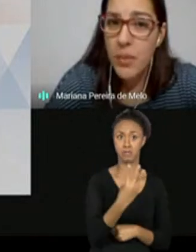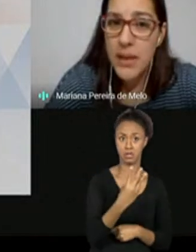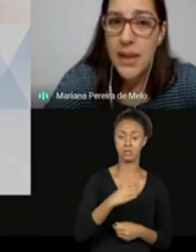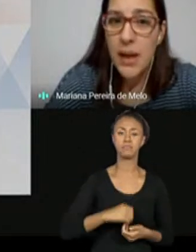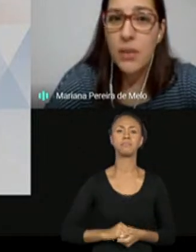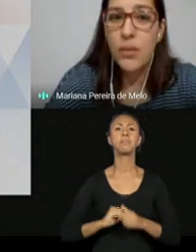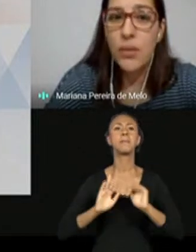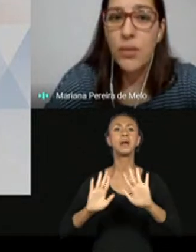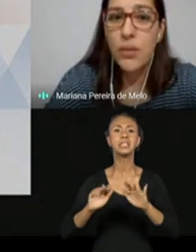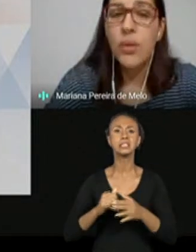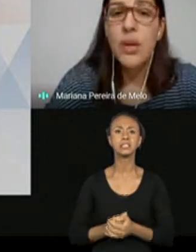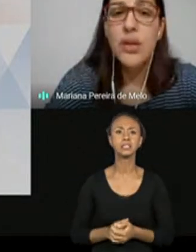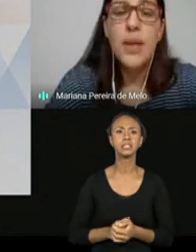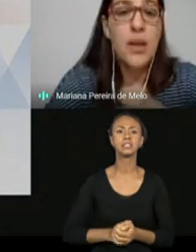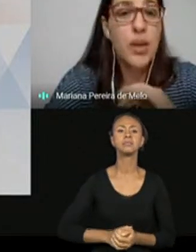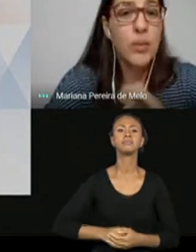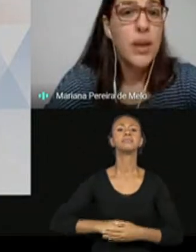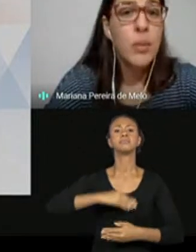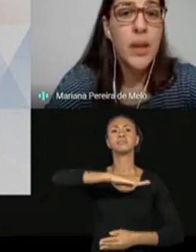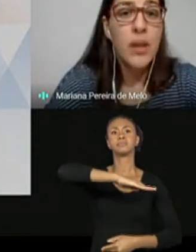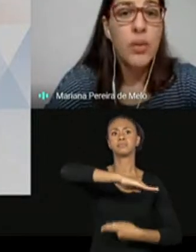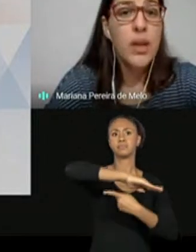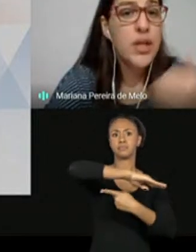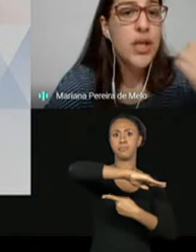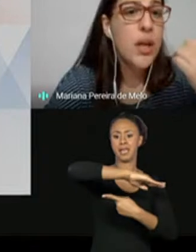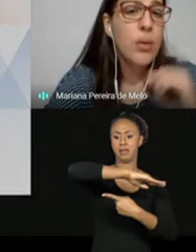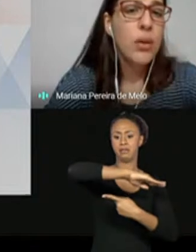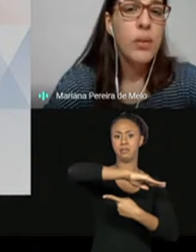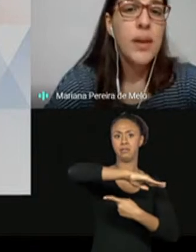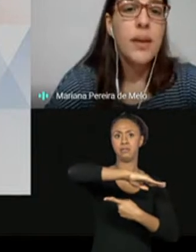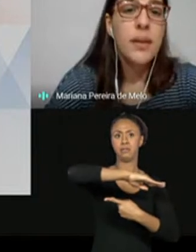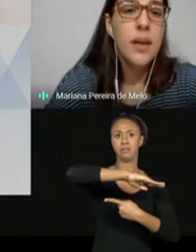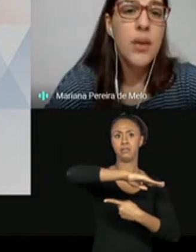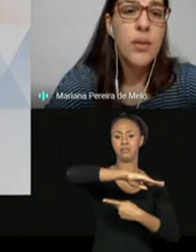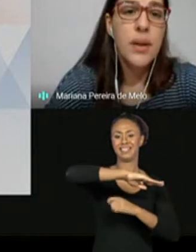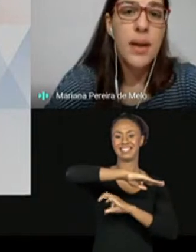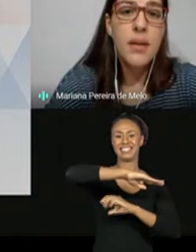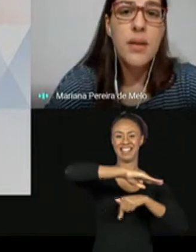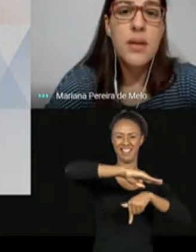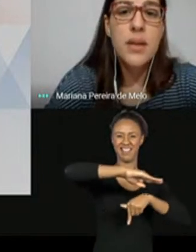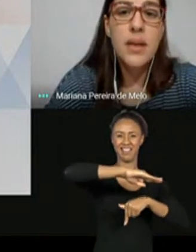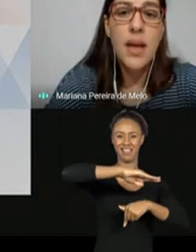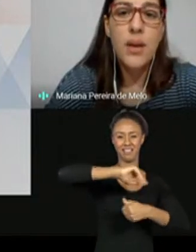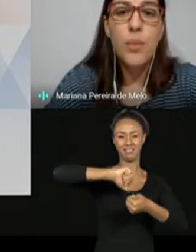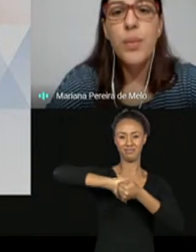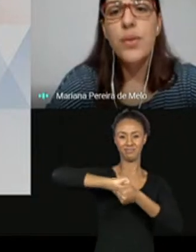Probabilidade de não passar no controle de qualidade, que é o denominador, a gente calculou no item anterior, né?